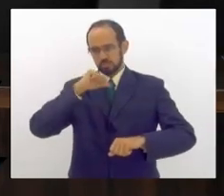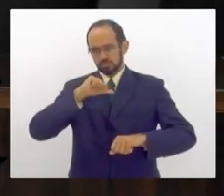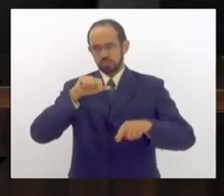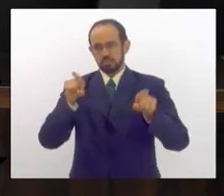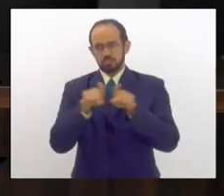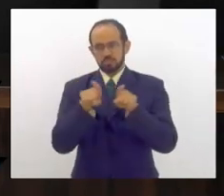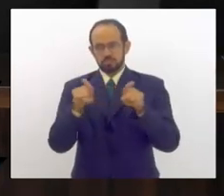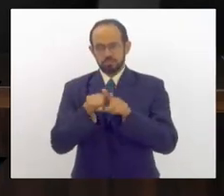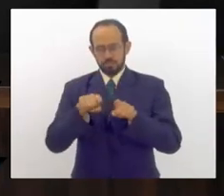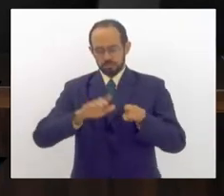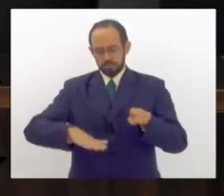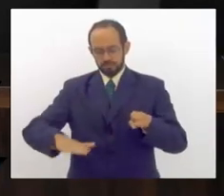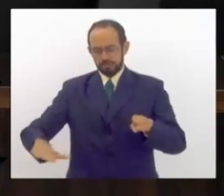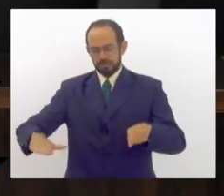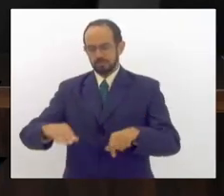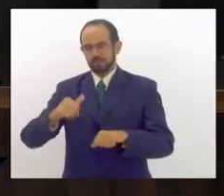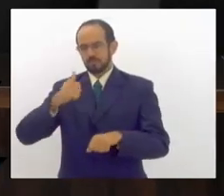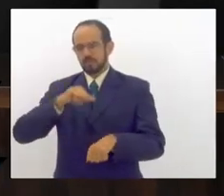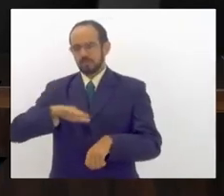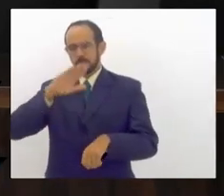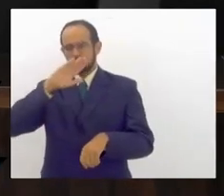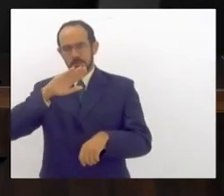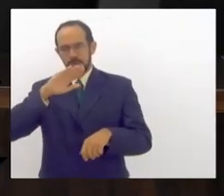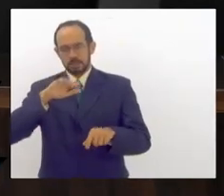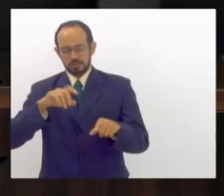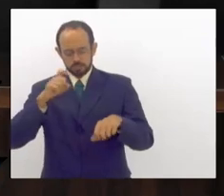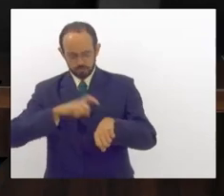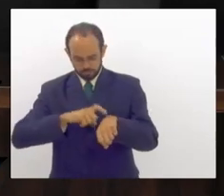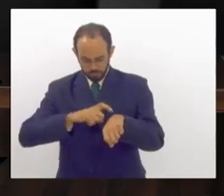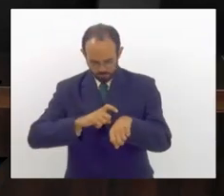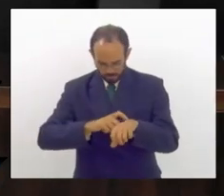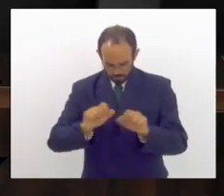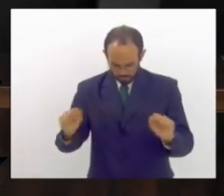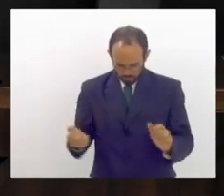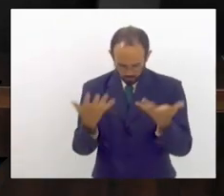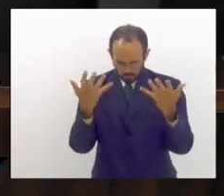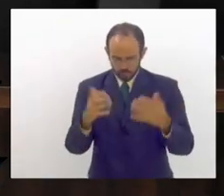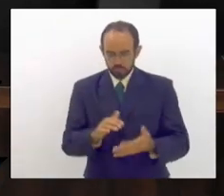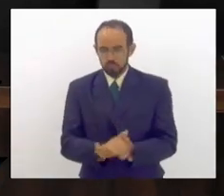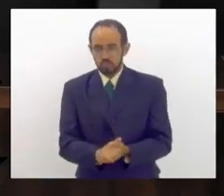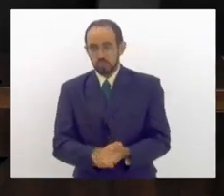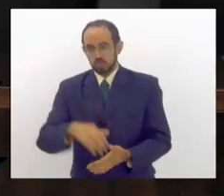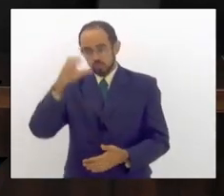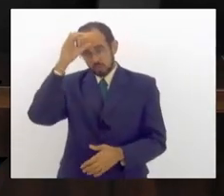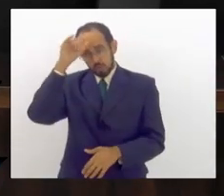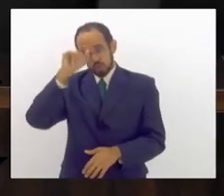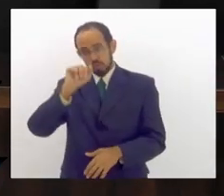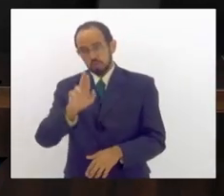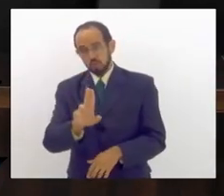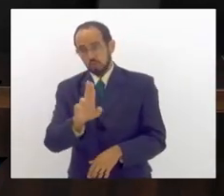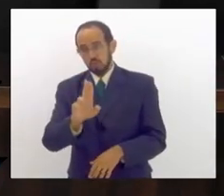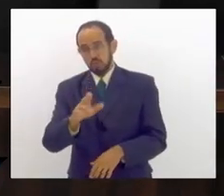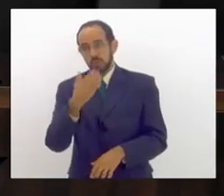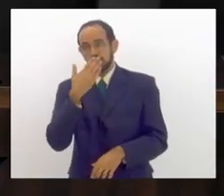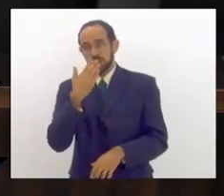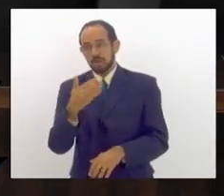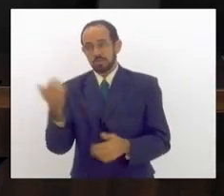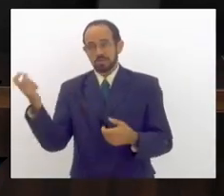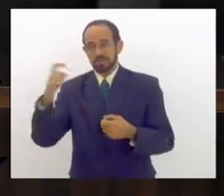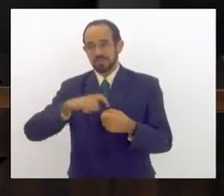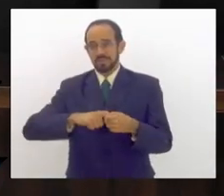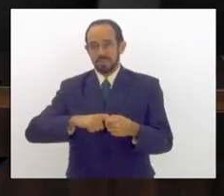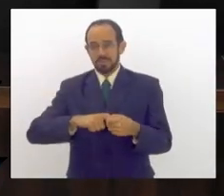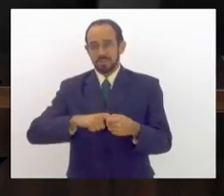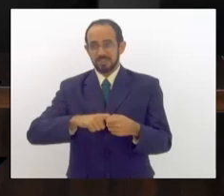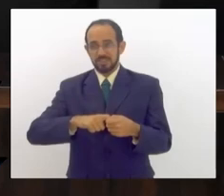essas crianças, para essas mães, em períodos de grande evento. Deputada Tia Ju, peço que